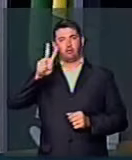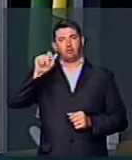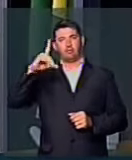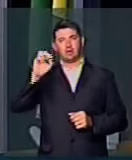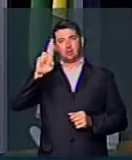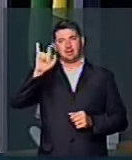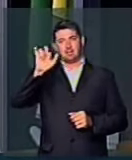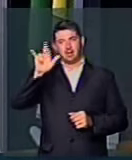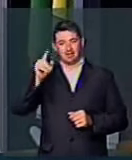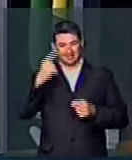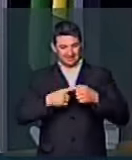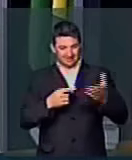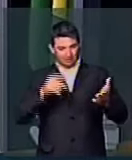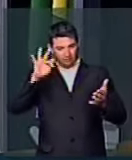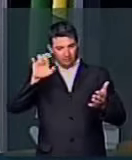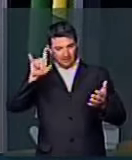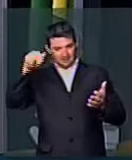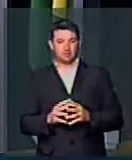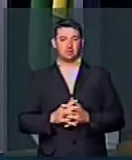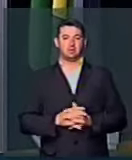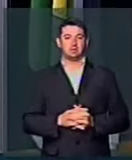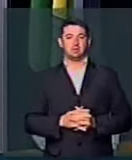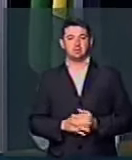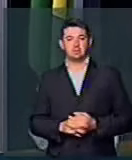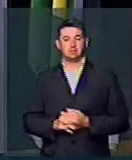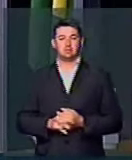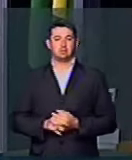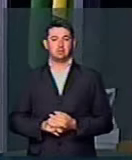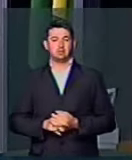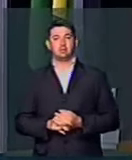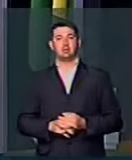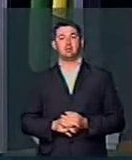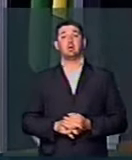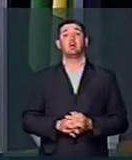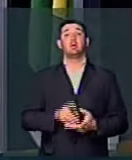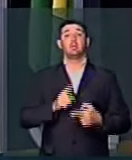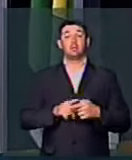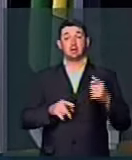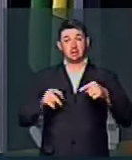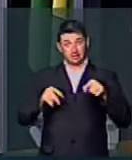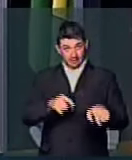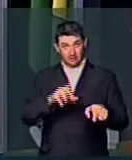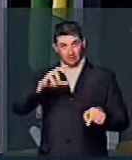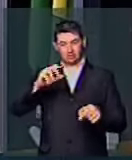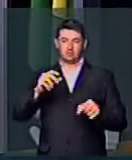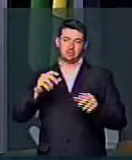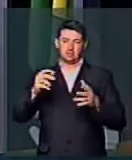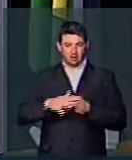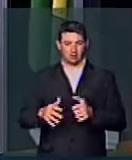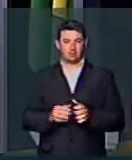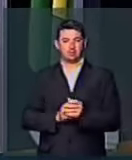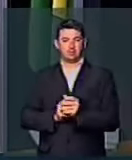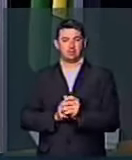aí do Feliciano, e agora do Eduardo Bolsonaro, eu fui no Vado Ribeira porque o Vado Ribeira, tirando o Cajati,